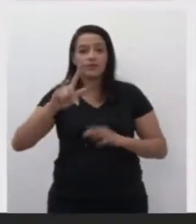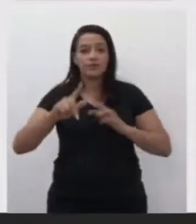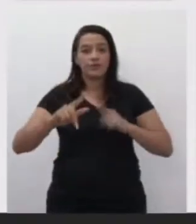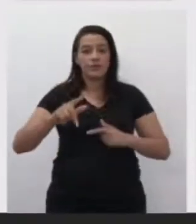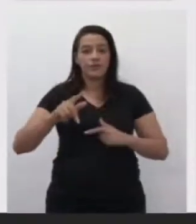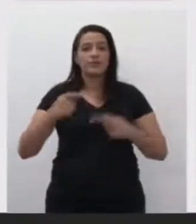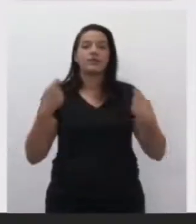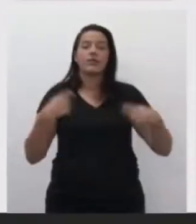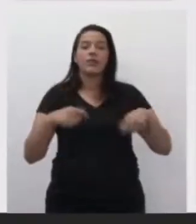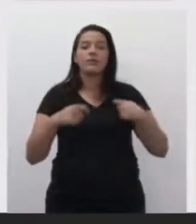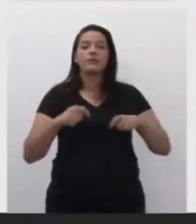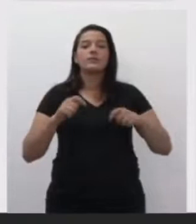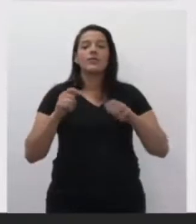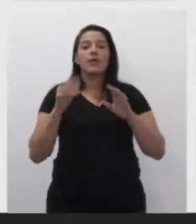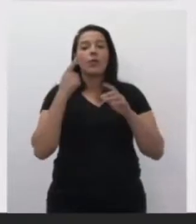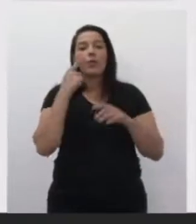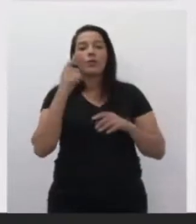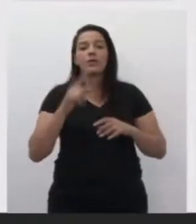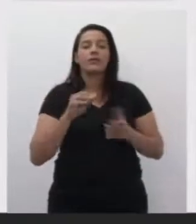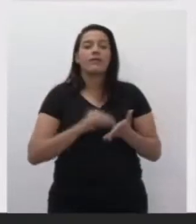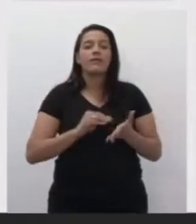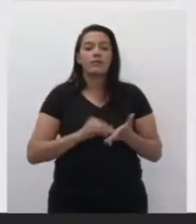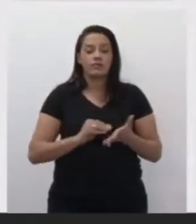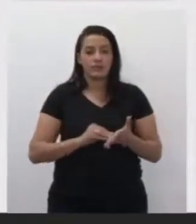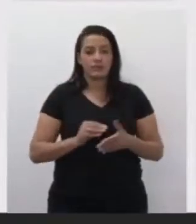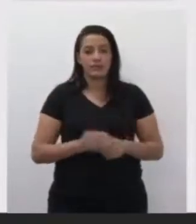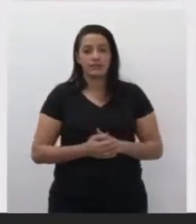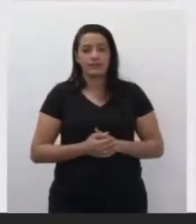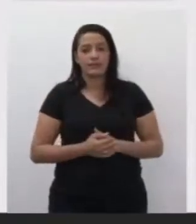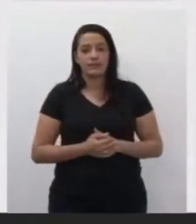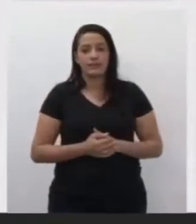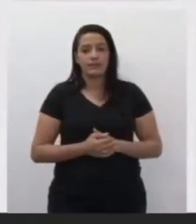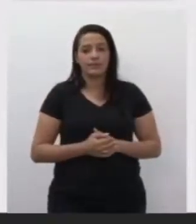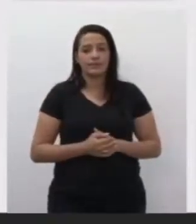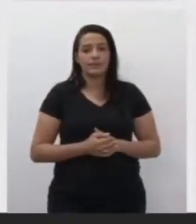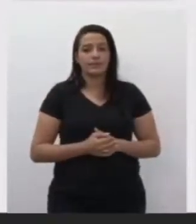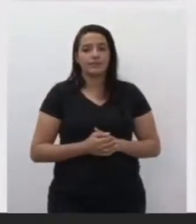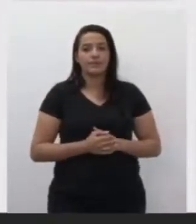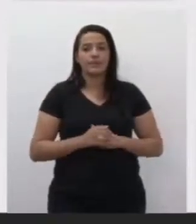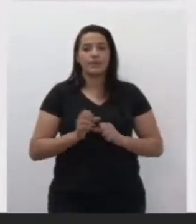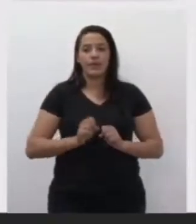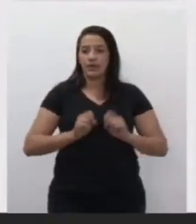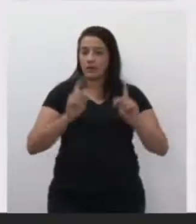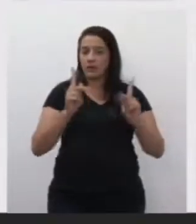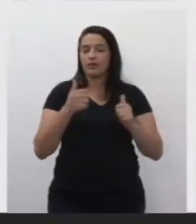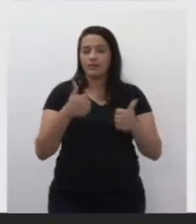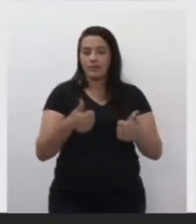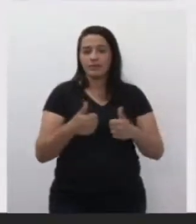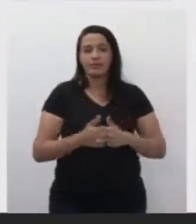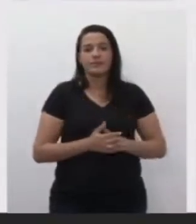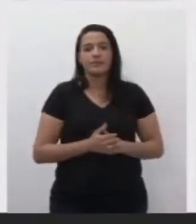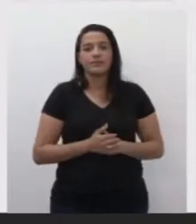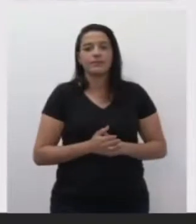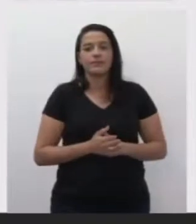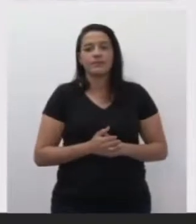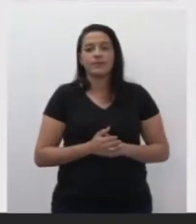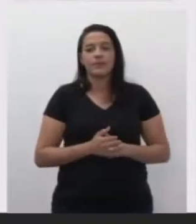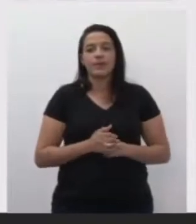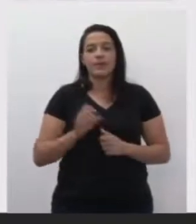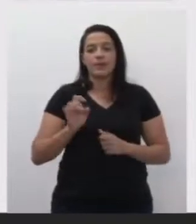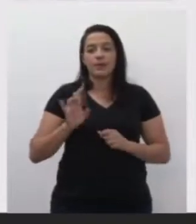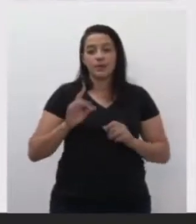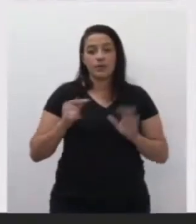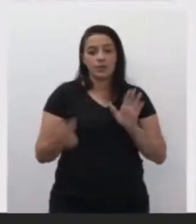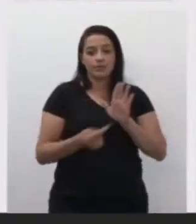e outro, tá? Então você precisa ver o que está faltando aqui e colocar certinho. Ele vai dizer, opa, agora tá certo, tá? Clicou aqui